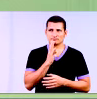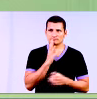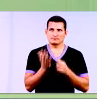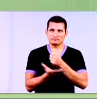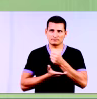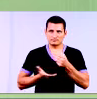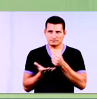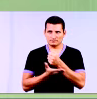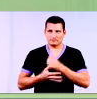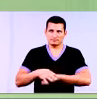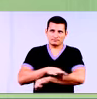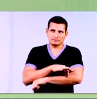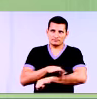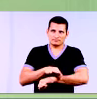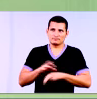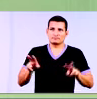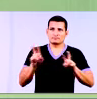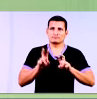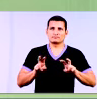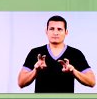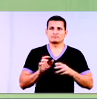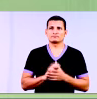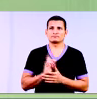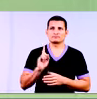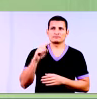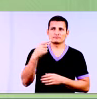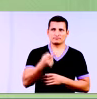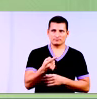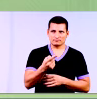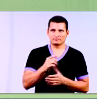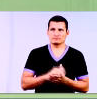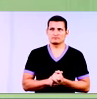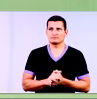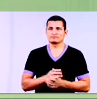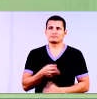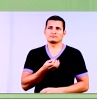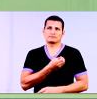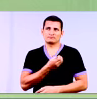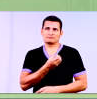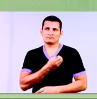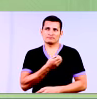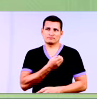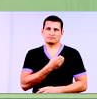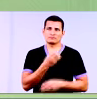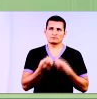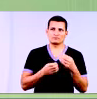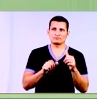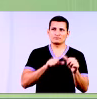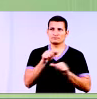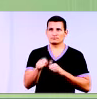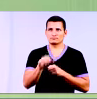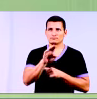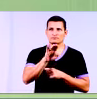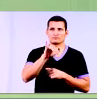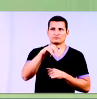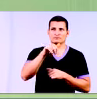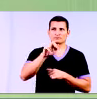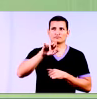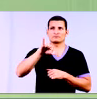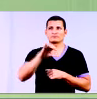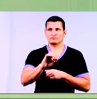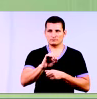disciplina Arquitetura de Computadores. Depois a gente viu um pouquinho de formas numéricas, como é que eu faço a conversão de binário para decimal e assim por